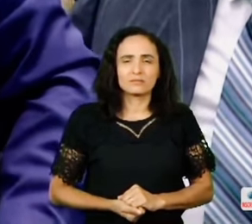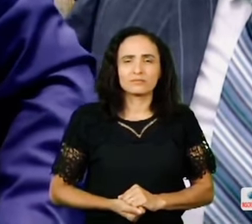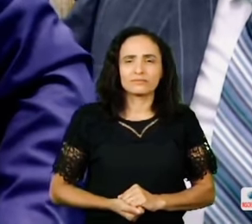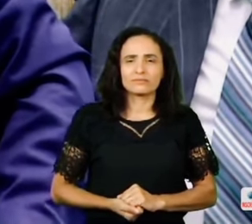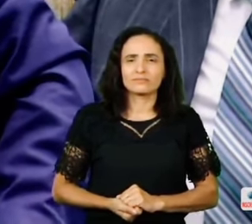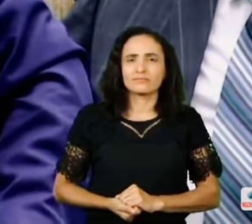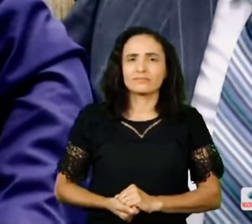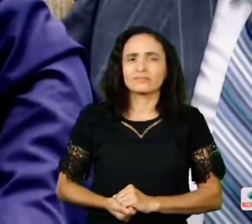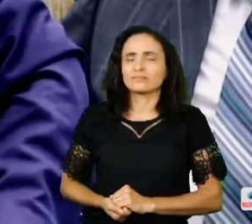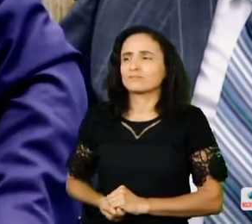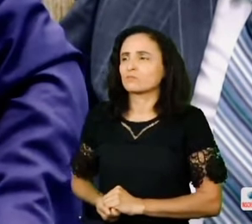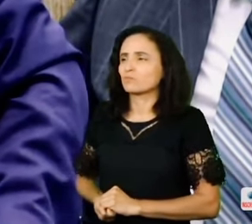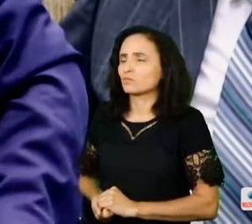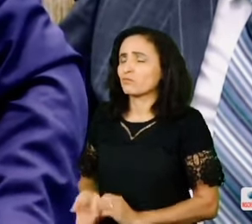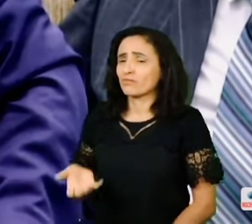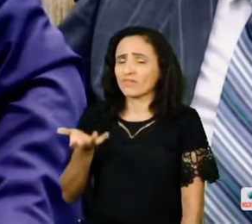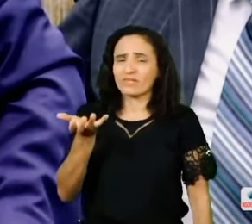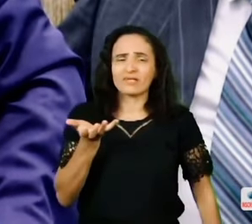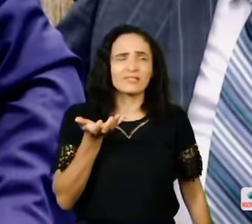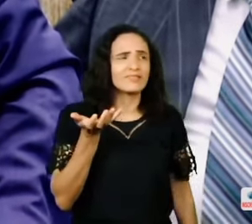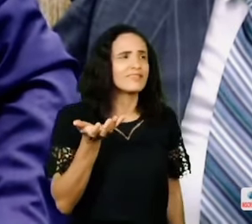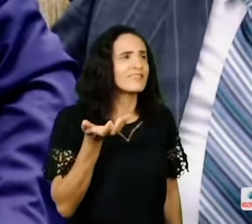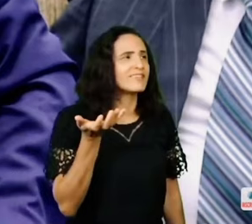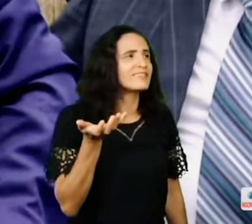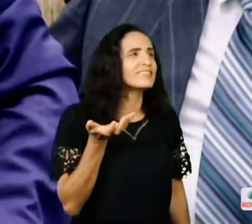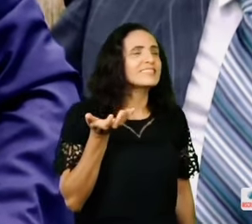eu queria ser levado